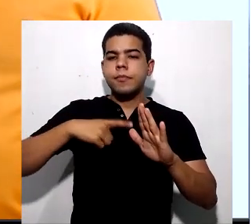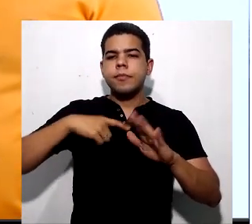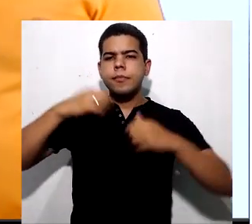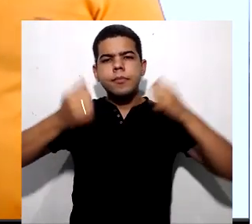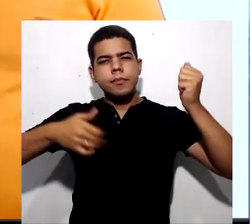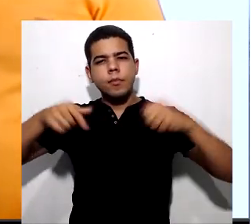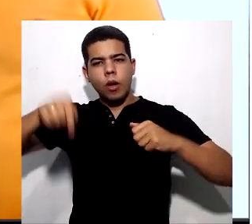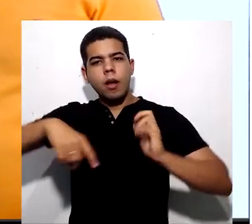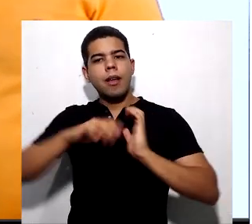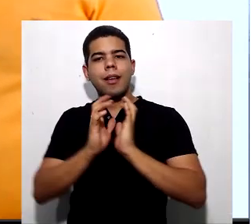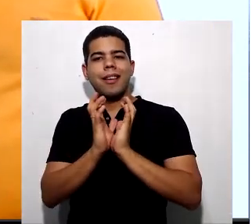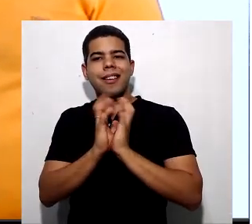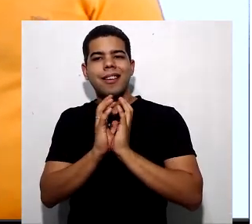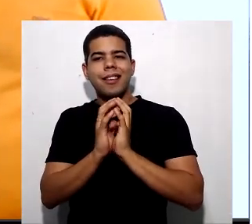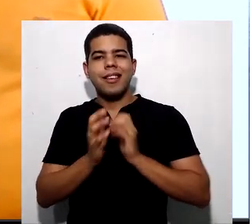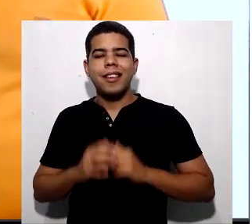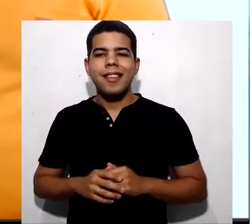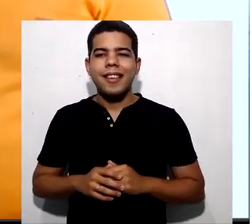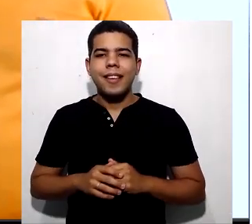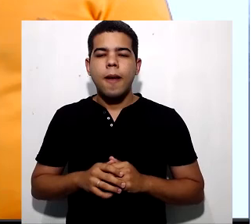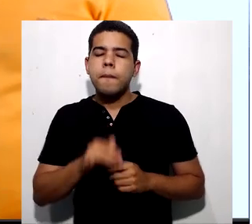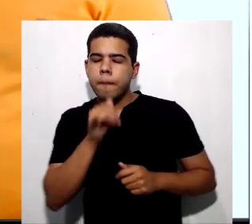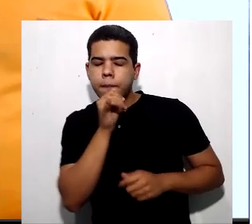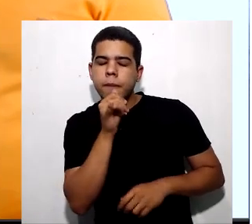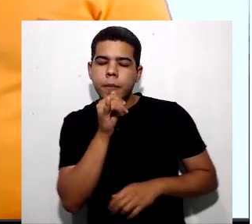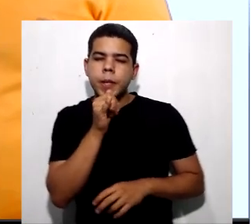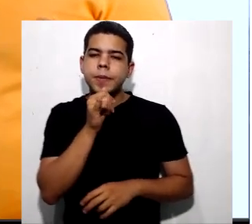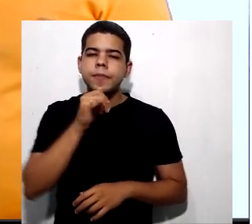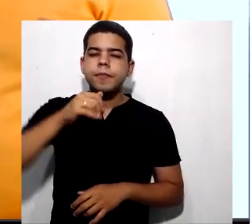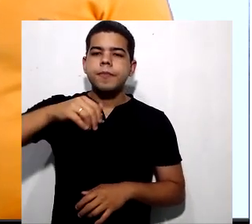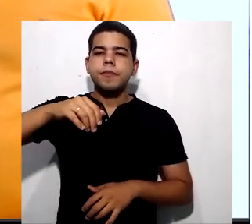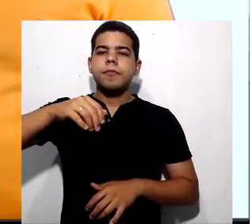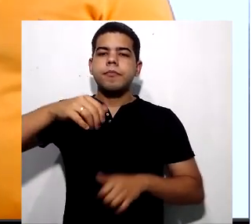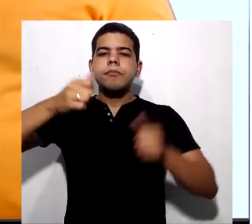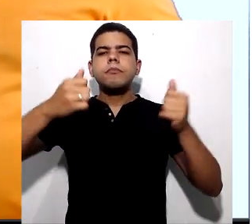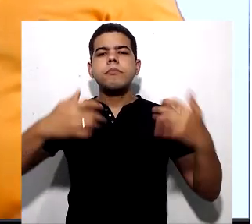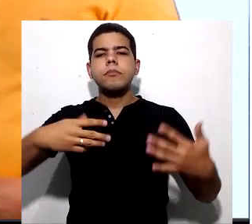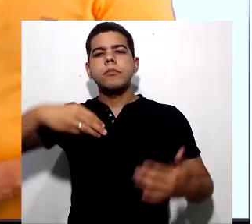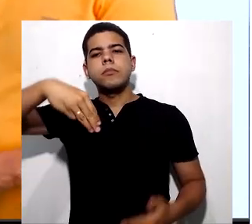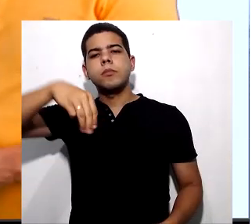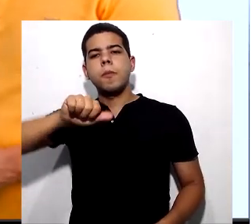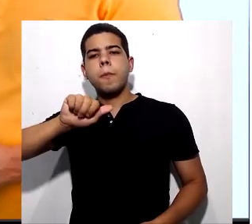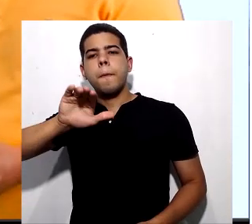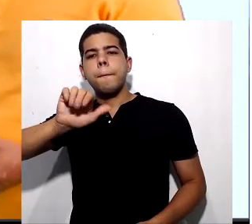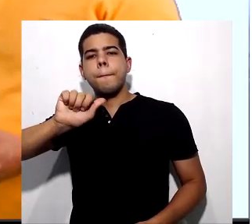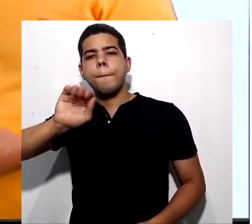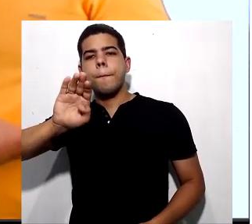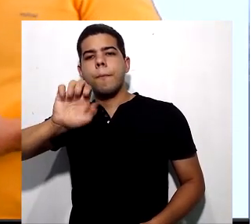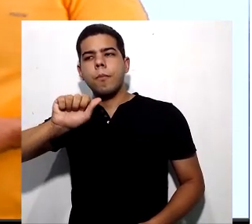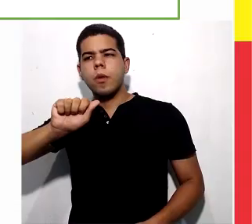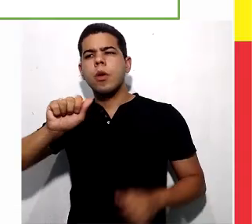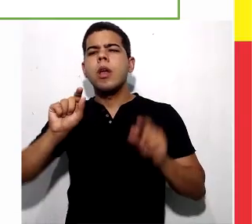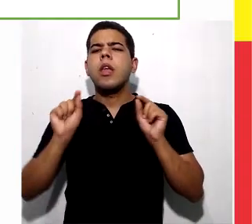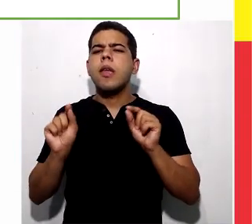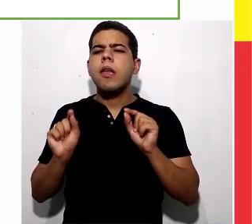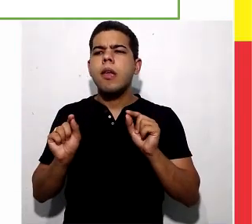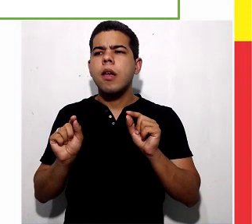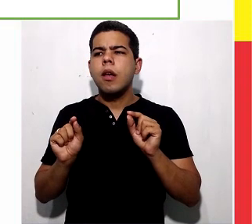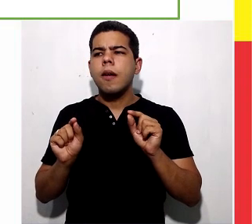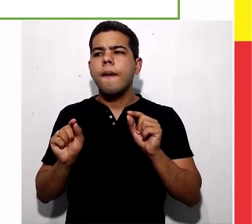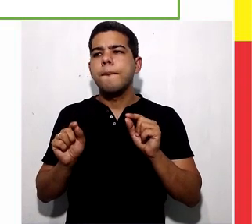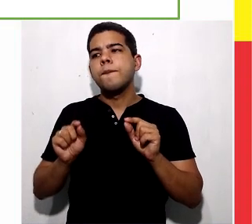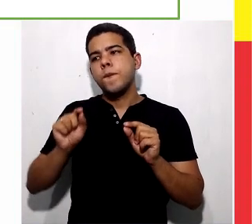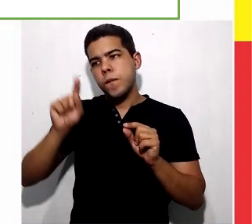aí, veja só, quando você fala em Macabeia, eu gostaria que você citasse para mim, falasse um pouco sobre Macabeia. Olha, Macabeia é